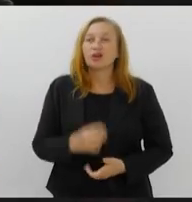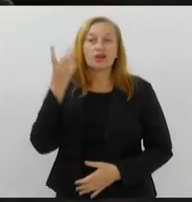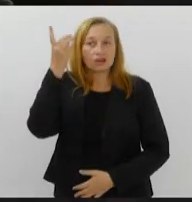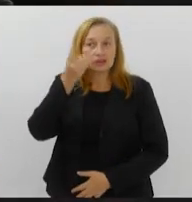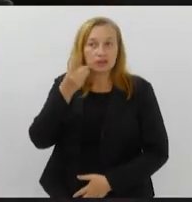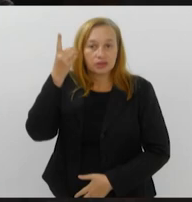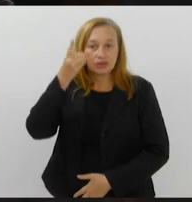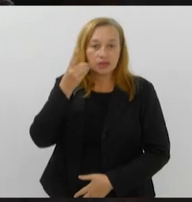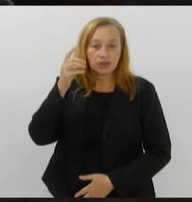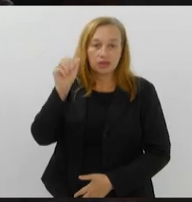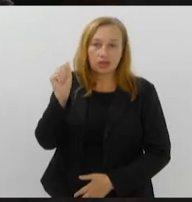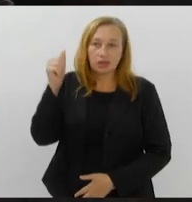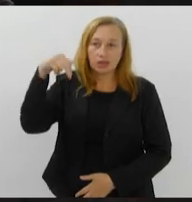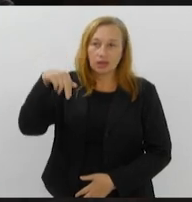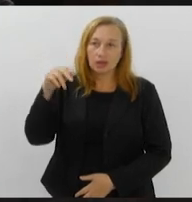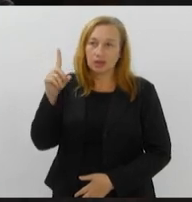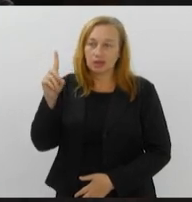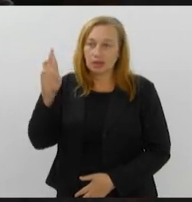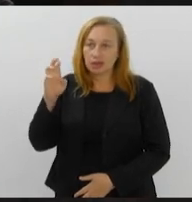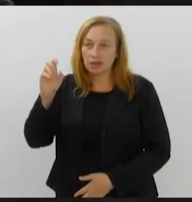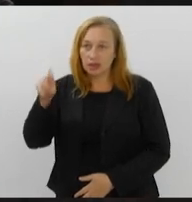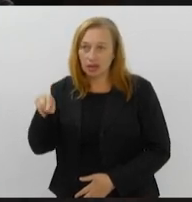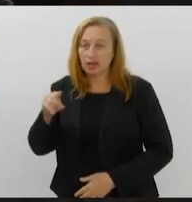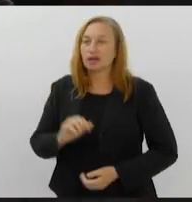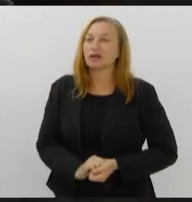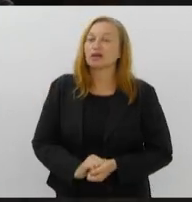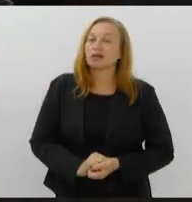Deputado André Correia.